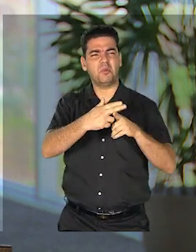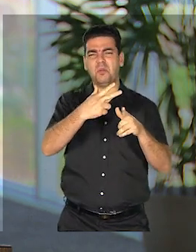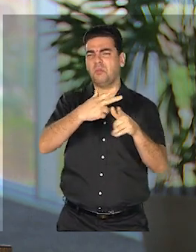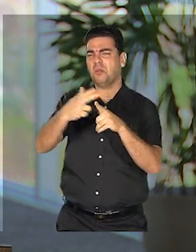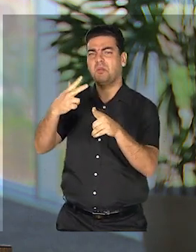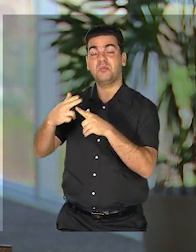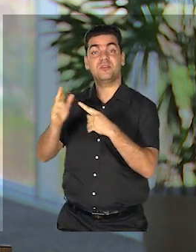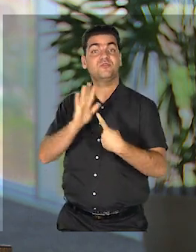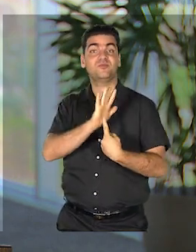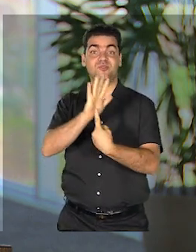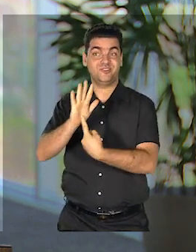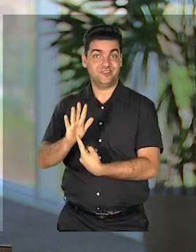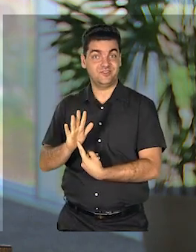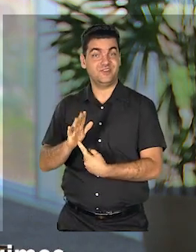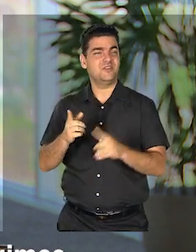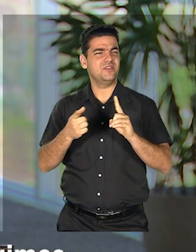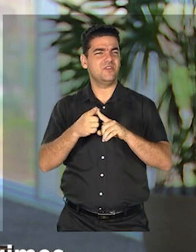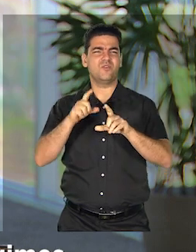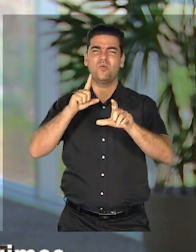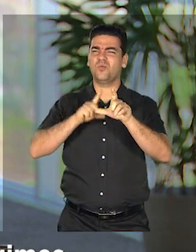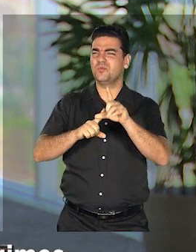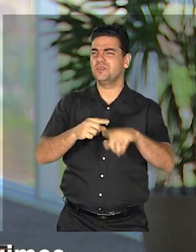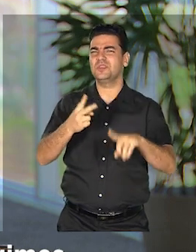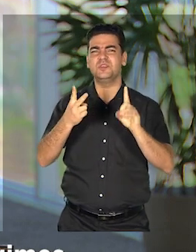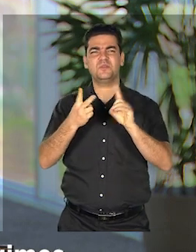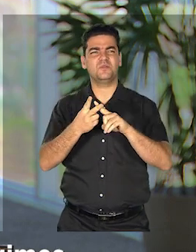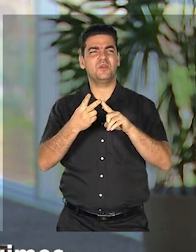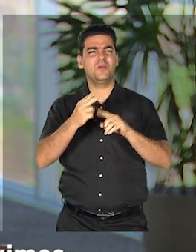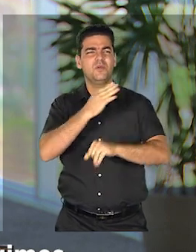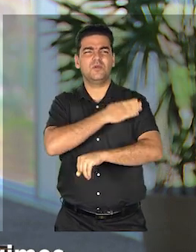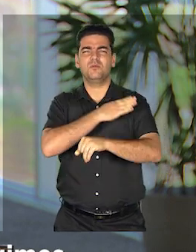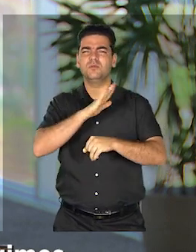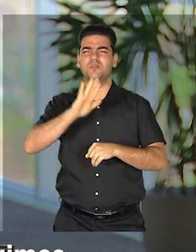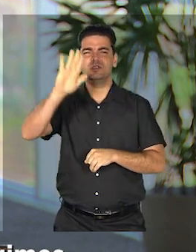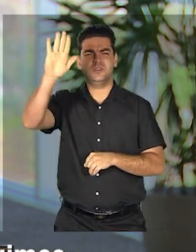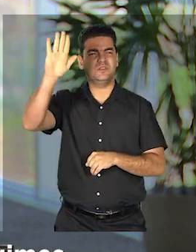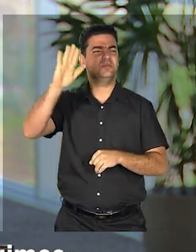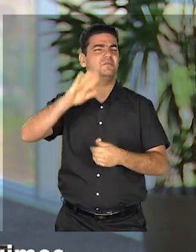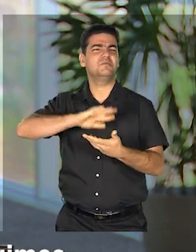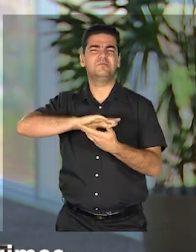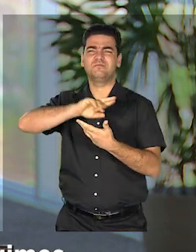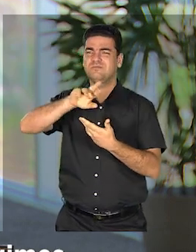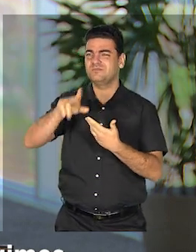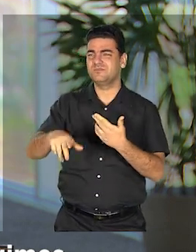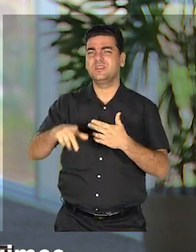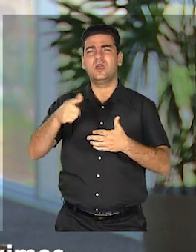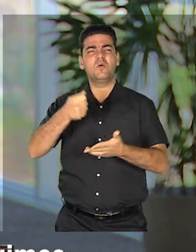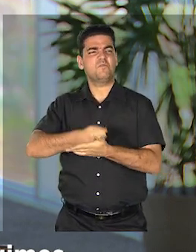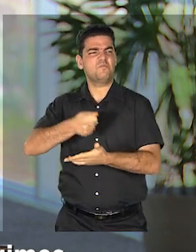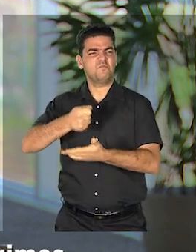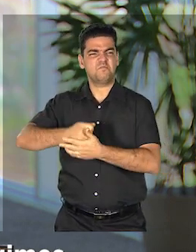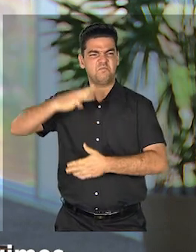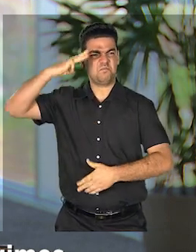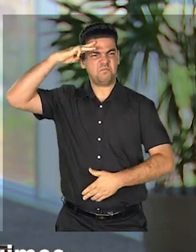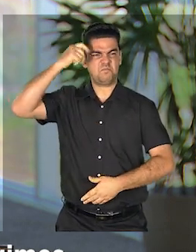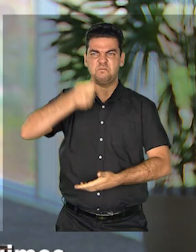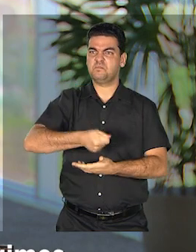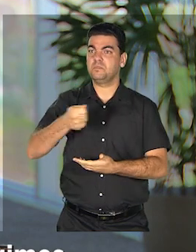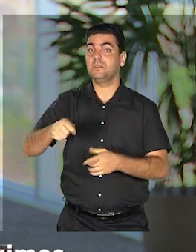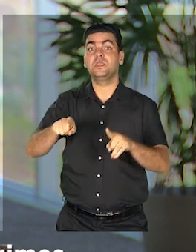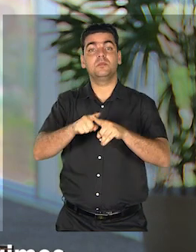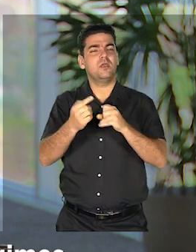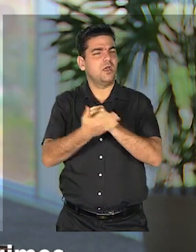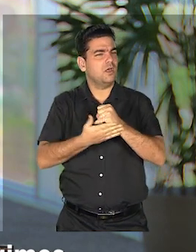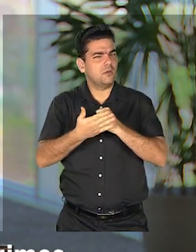projetos alternativos que se apresentaram comunismo eo fascismo o nazismo os regimes militares